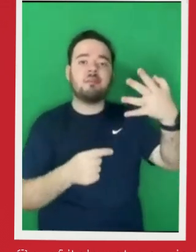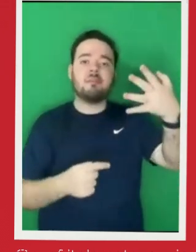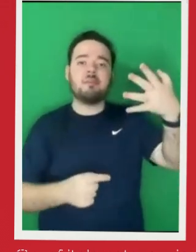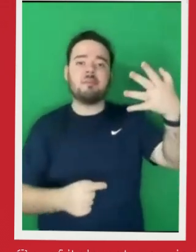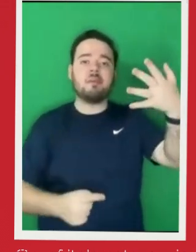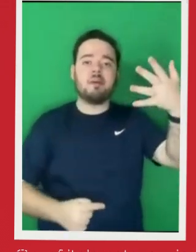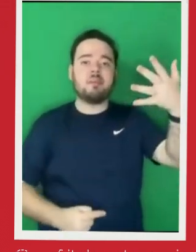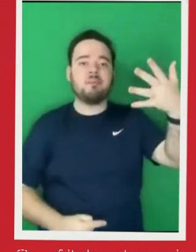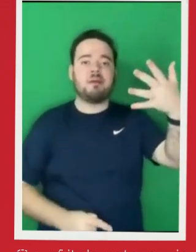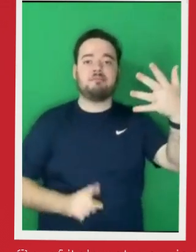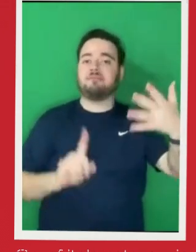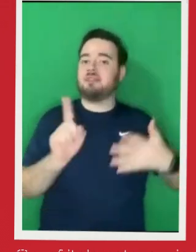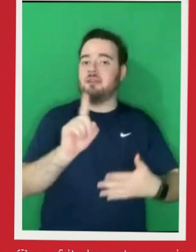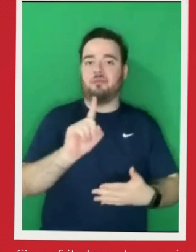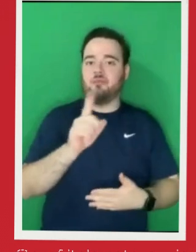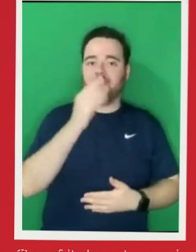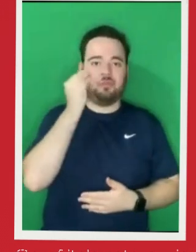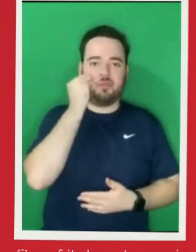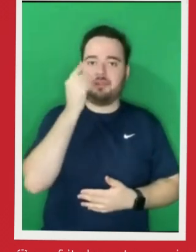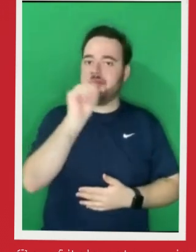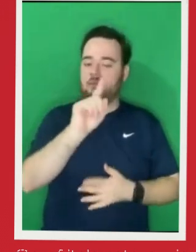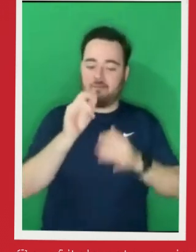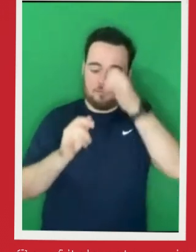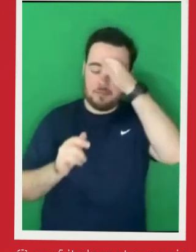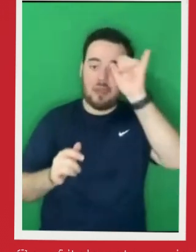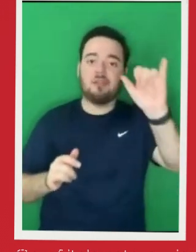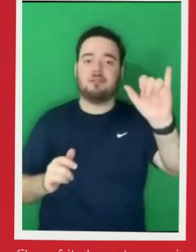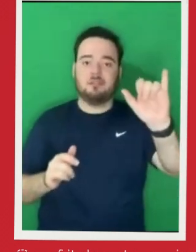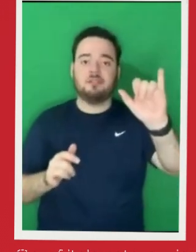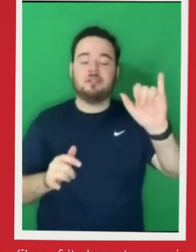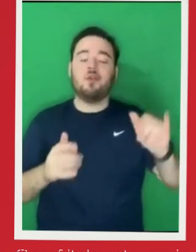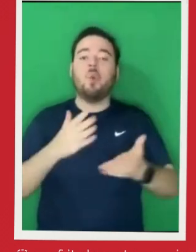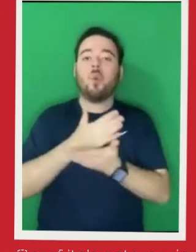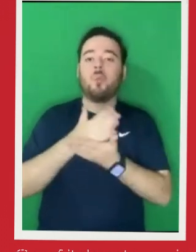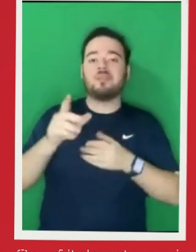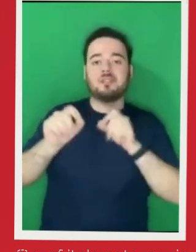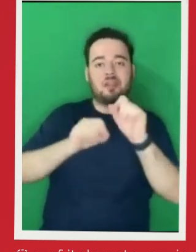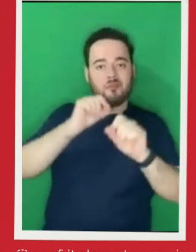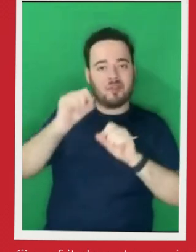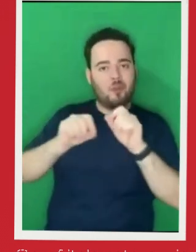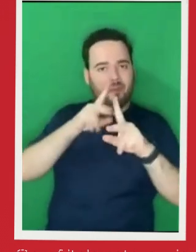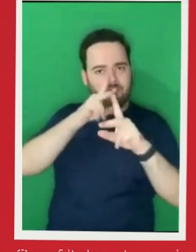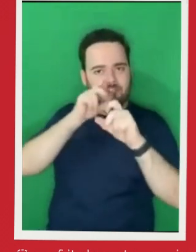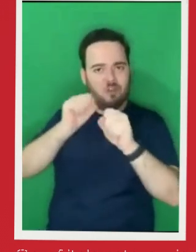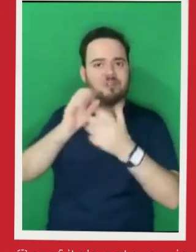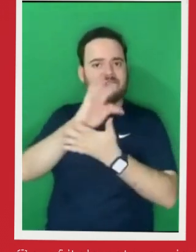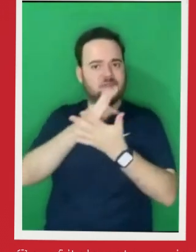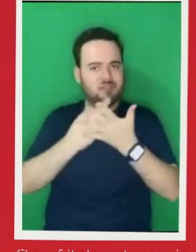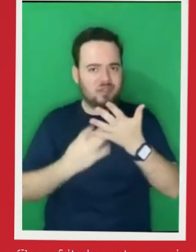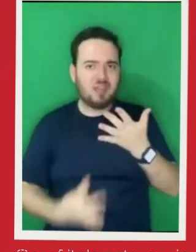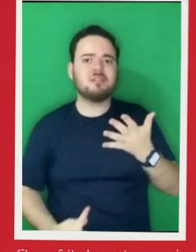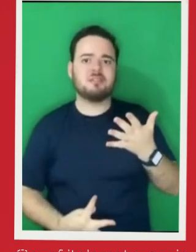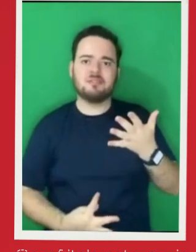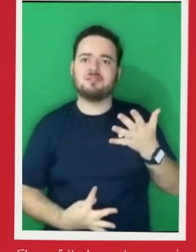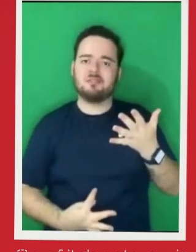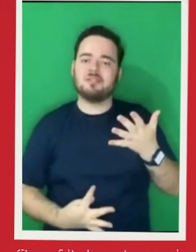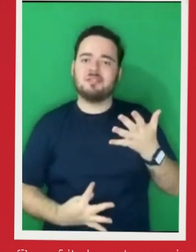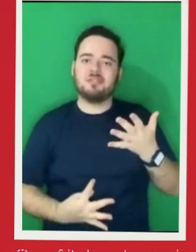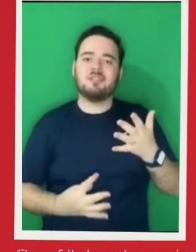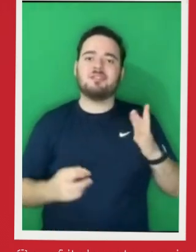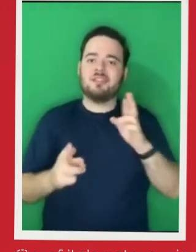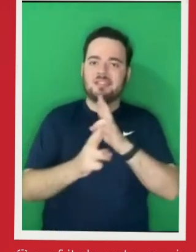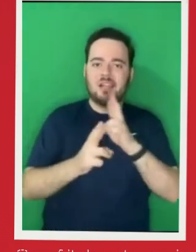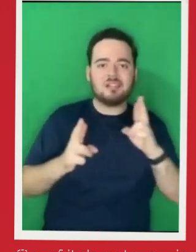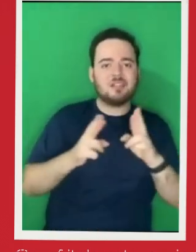no grego, moral. Tenta não fazer isso. Tenta começar com uma força o seu texto que vai ser